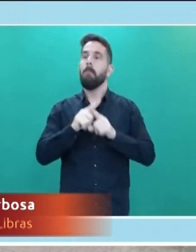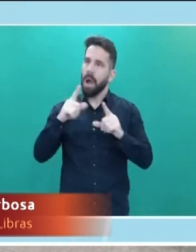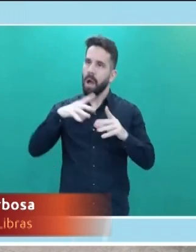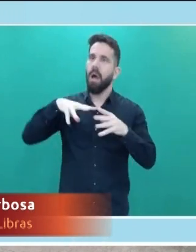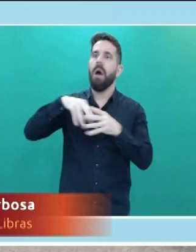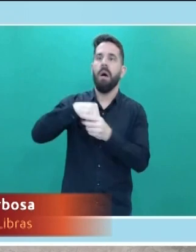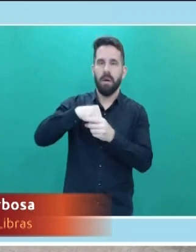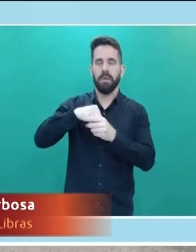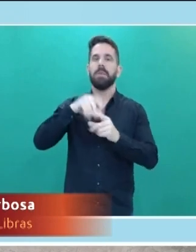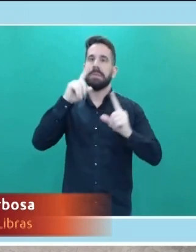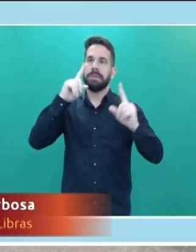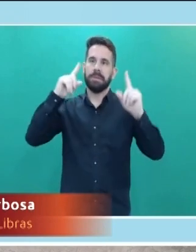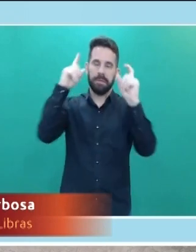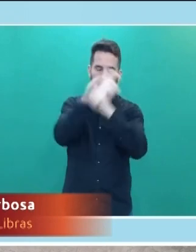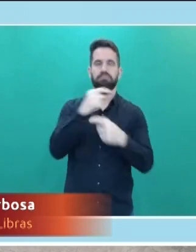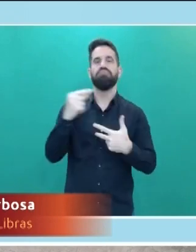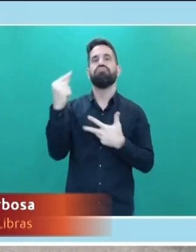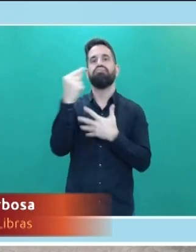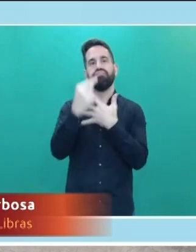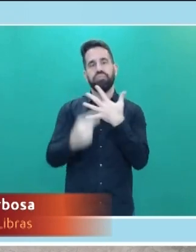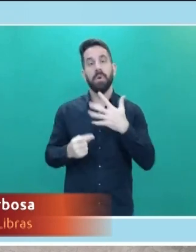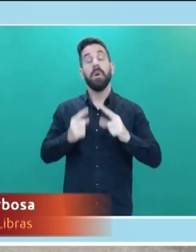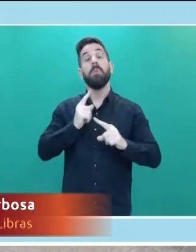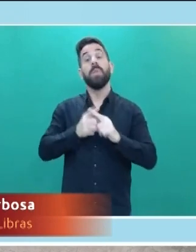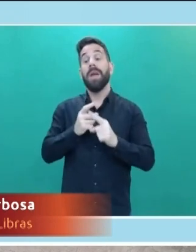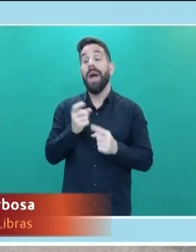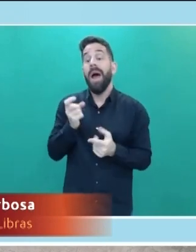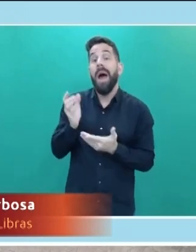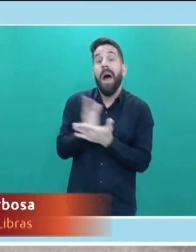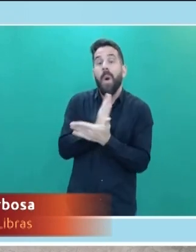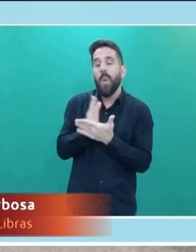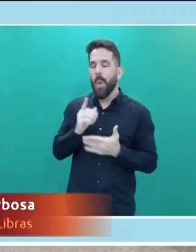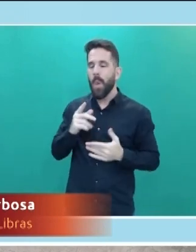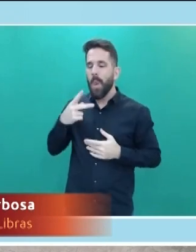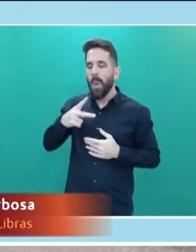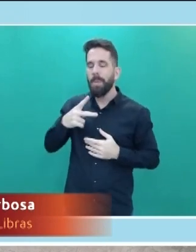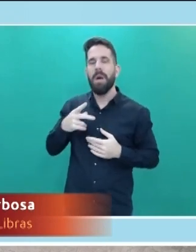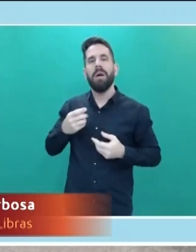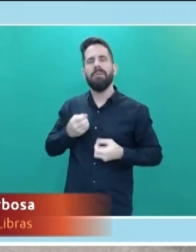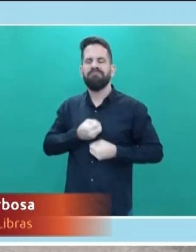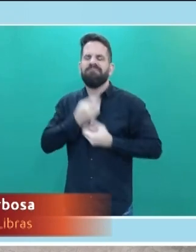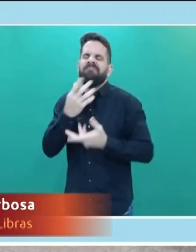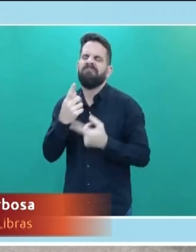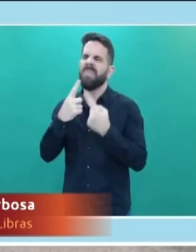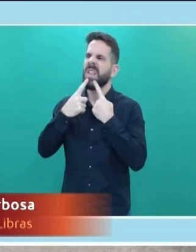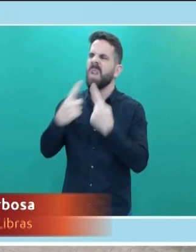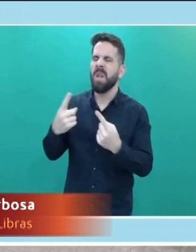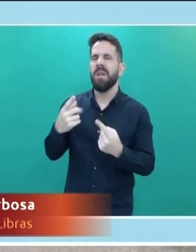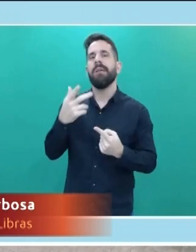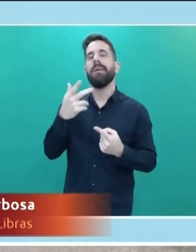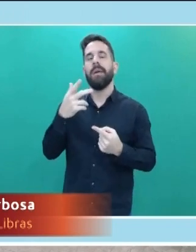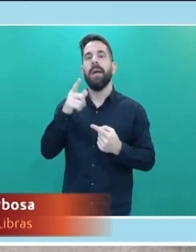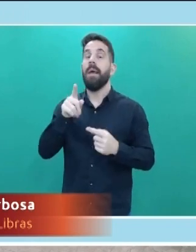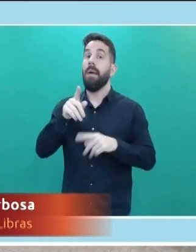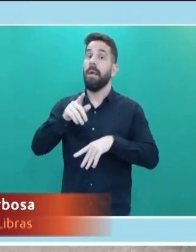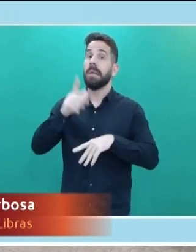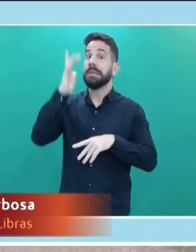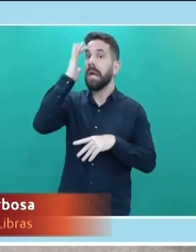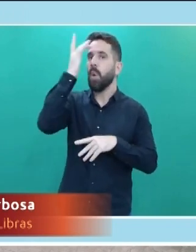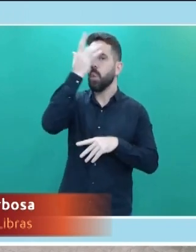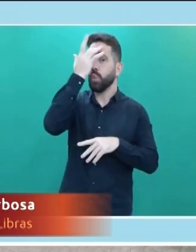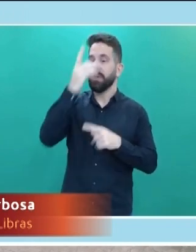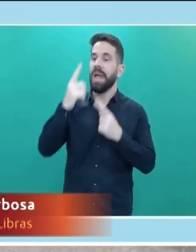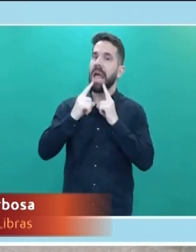porque algumas das queixas que são postas ali são queixas que estão diretamente ligadas à saúde mental desses rapazes, né?